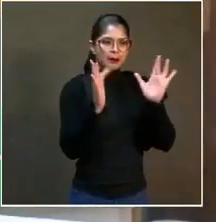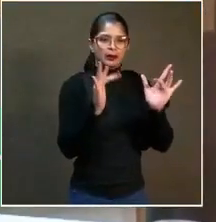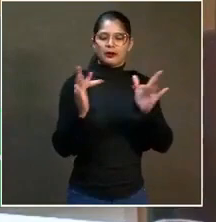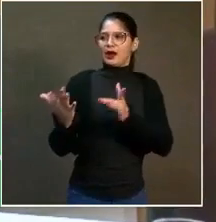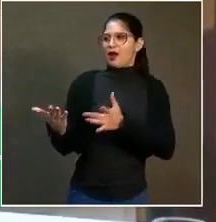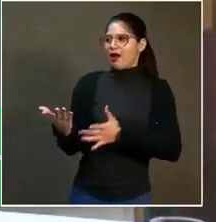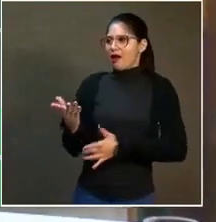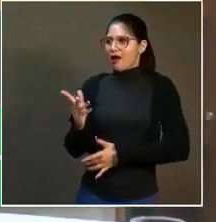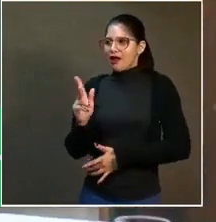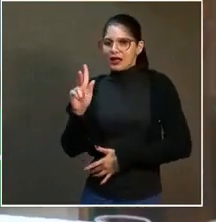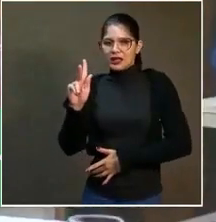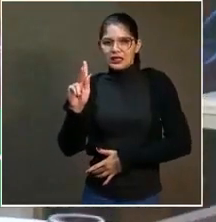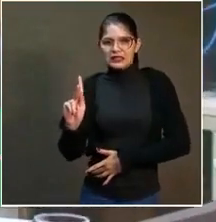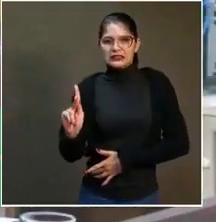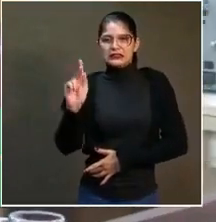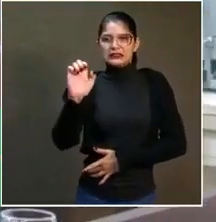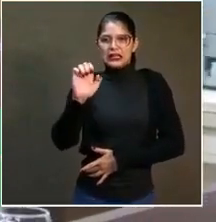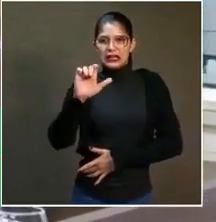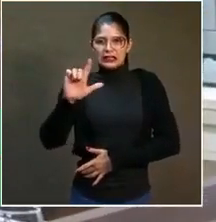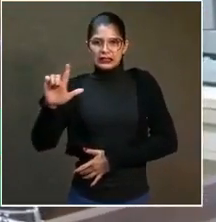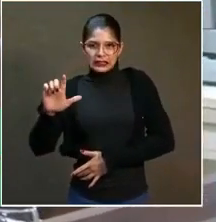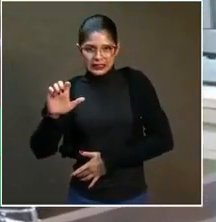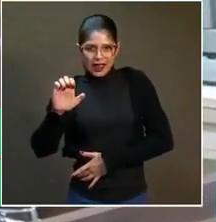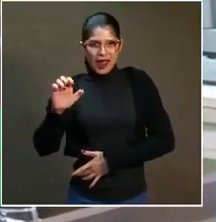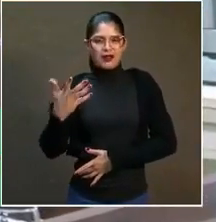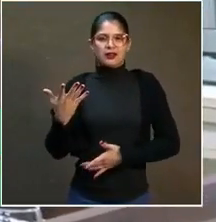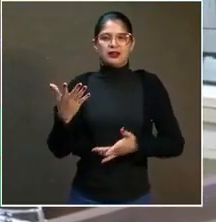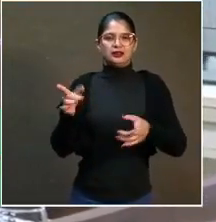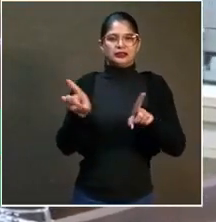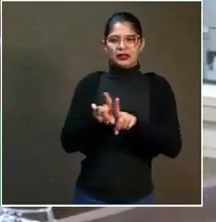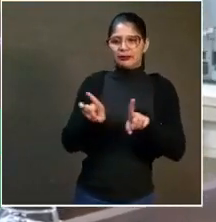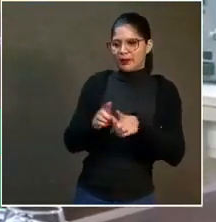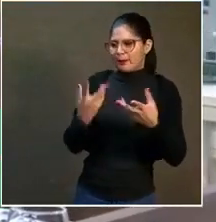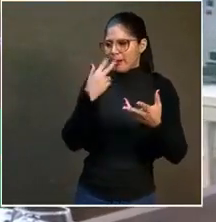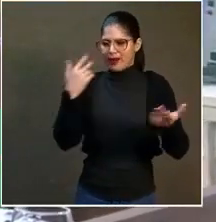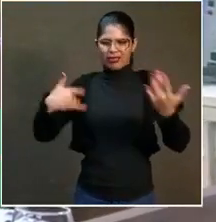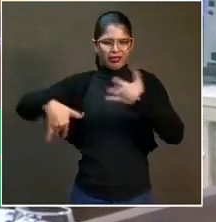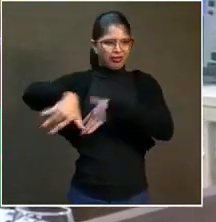ciclo aí, desse triângulo doido aí.